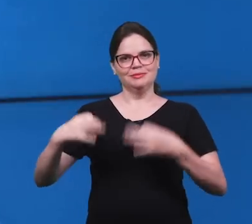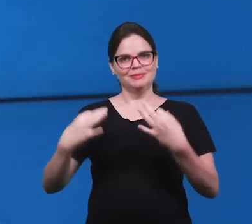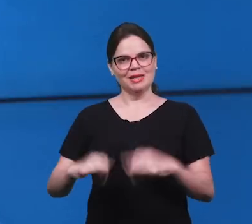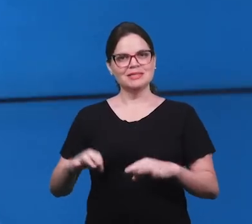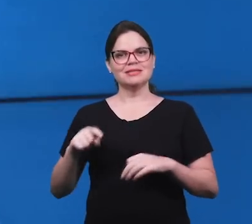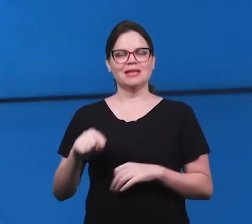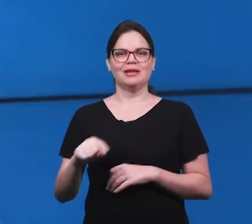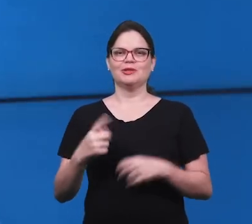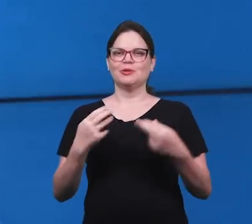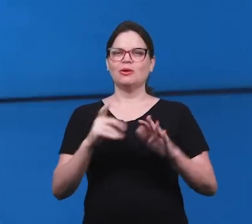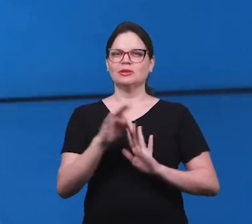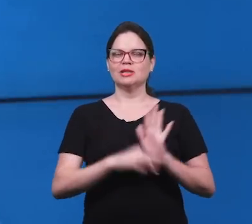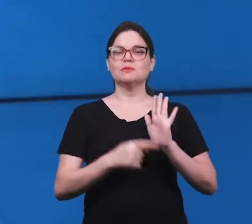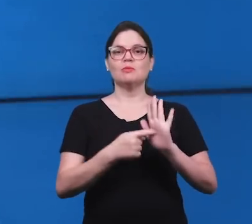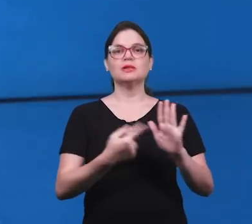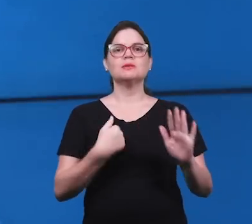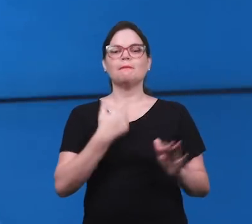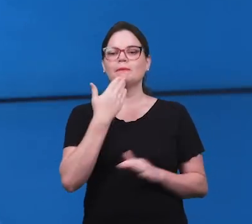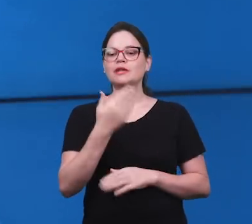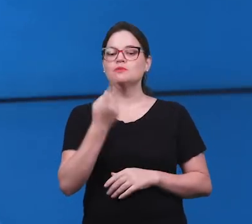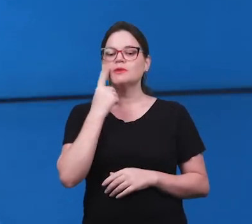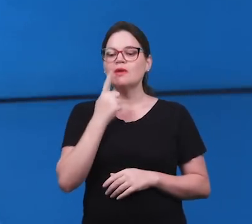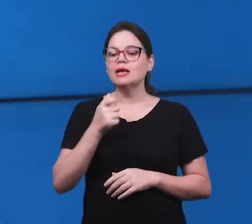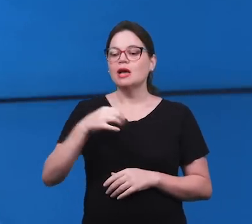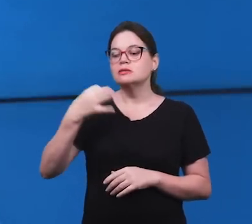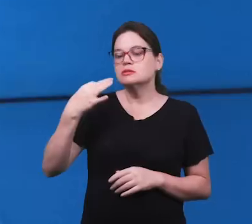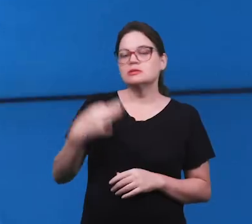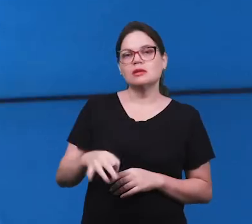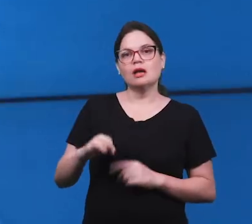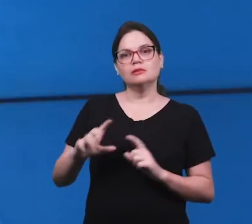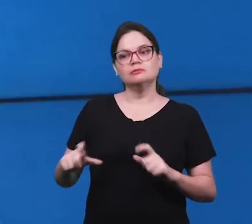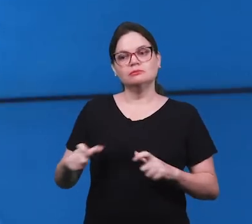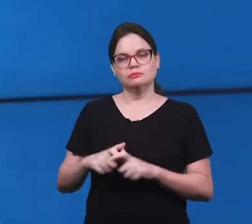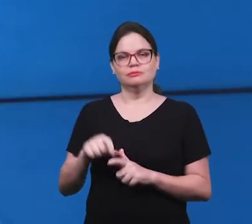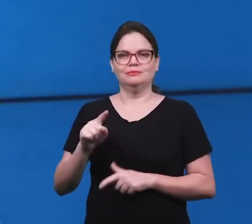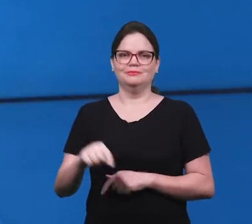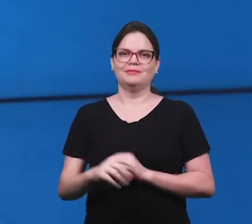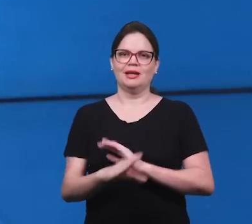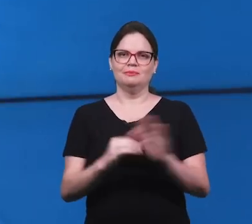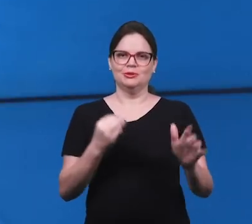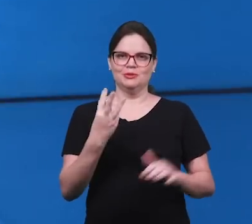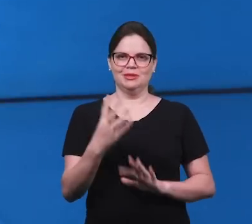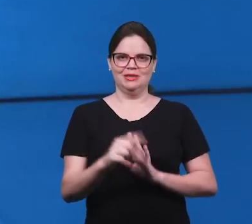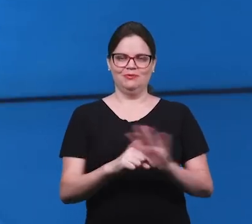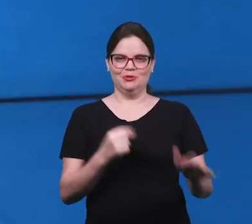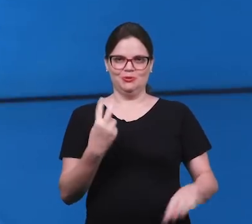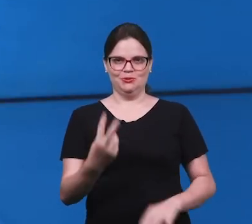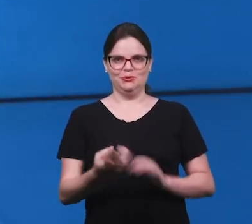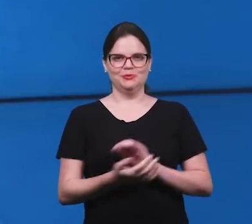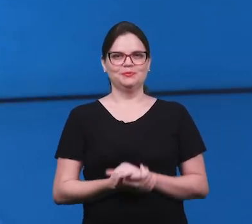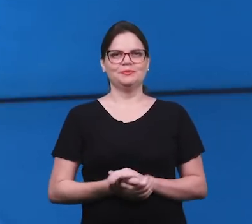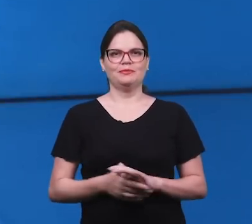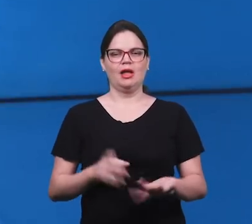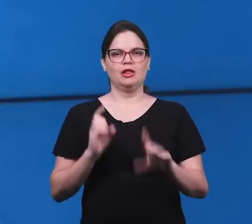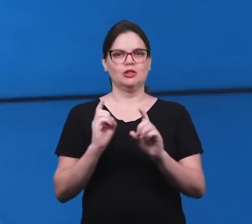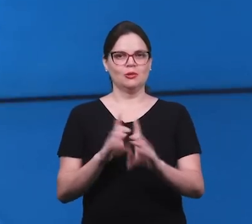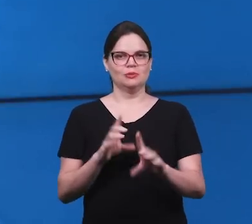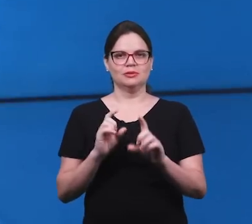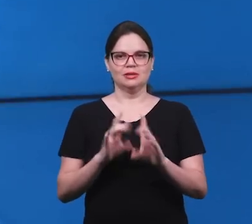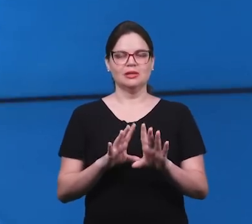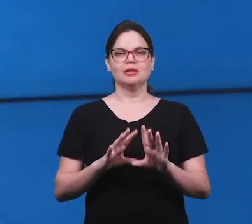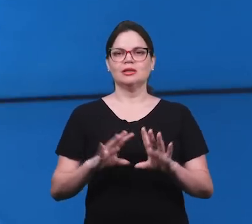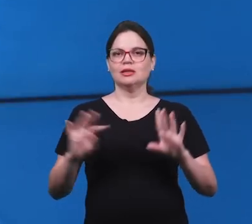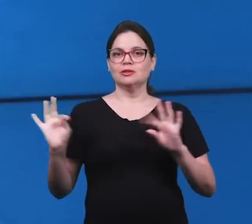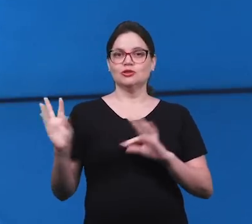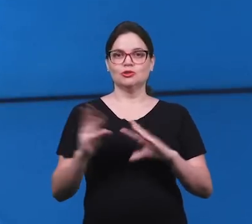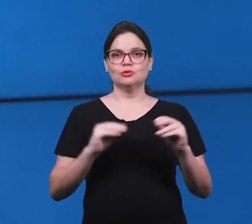texto citado, ali no capítulo 3, no verso 2. Muito bem colocado. A doutrina que foi estabelecida pelo Espírito